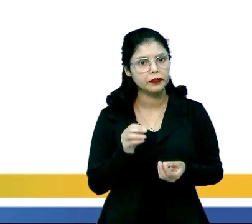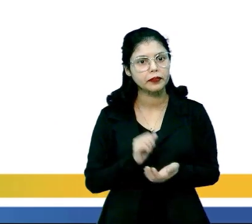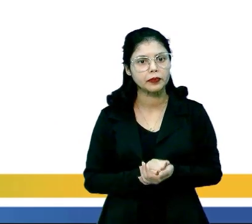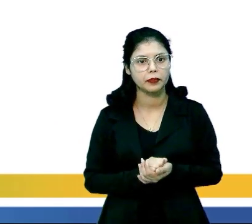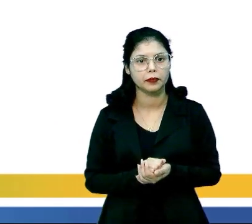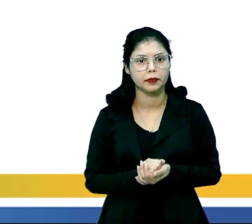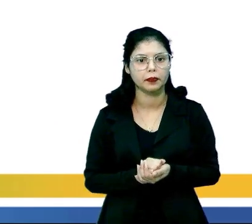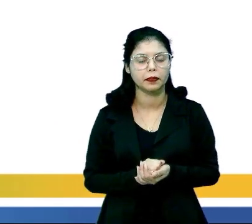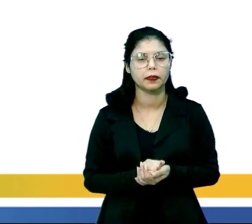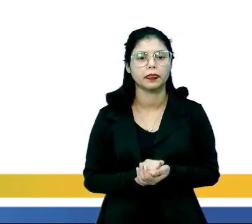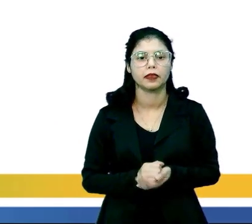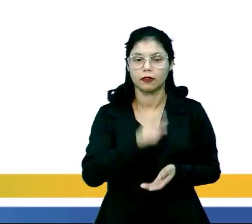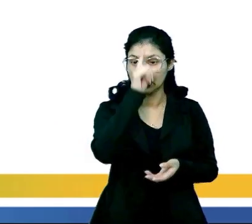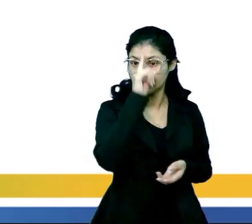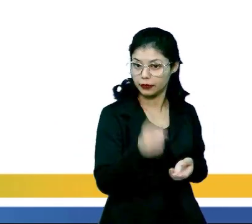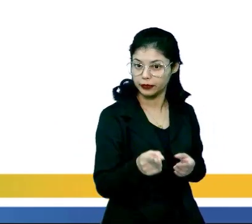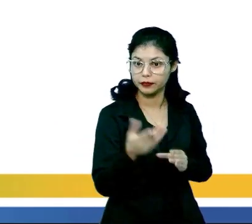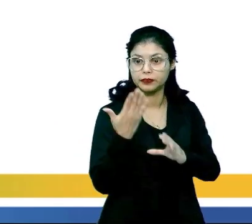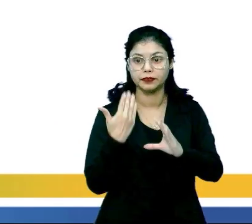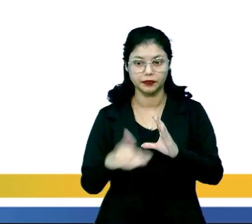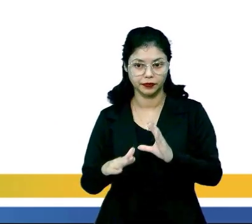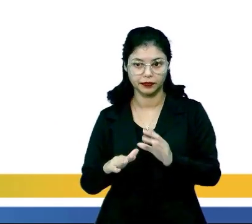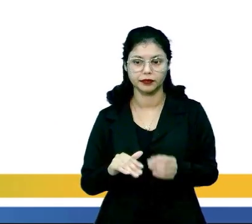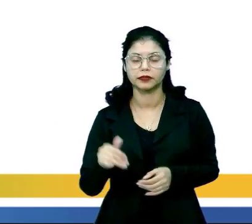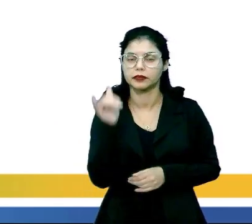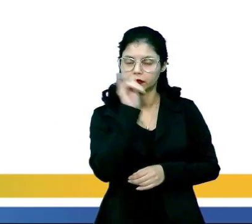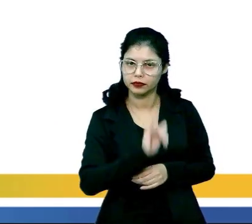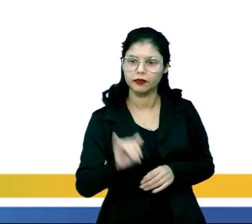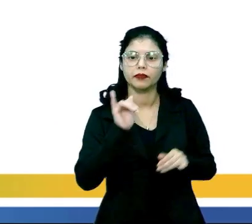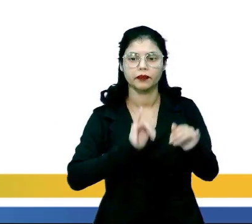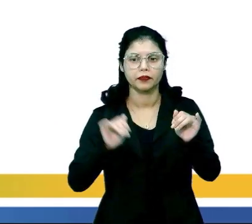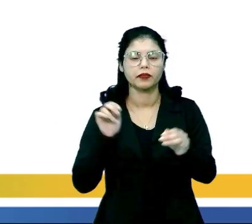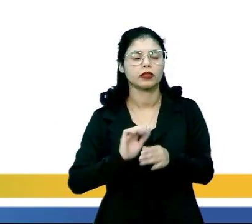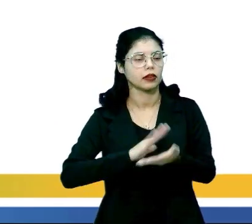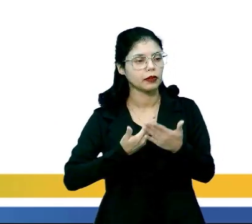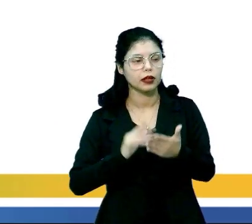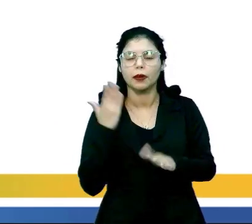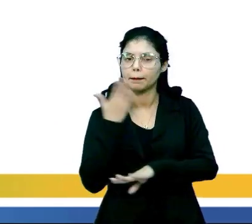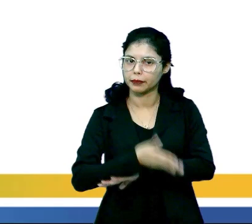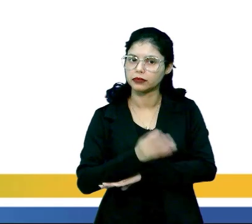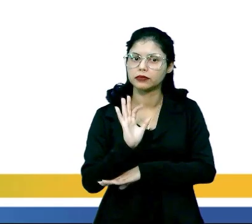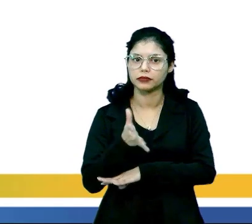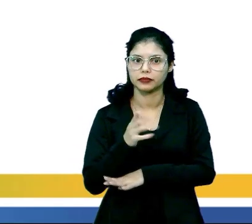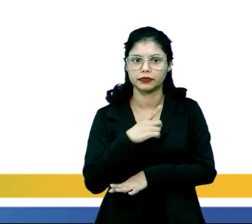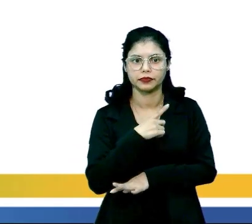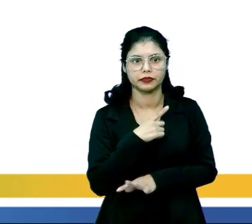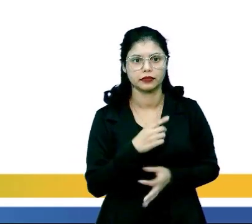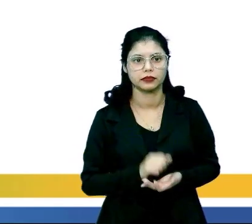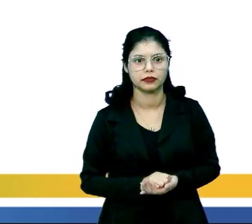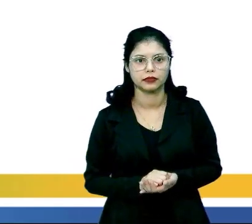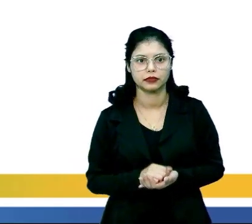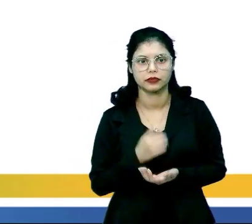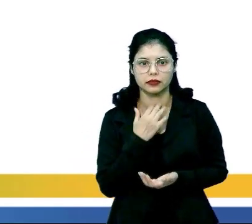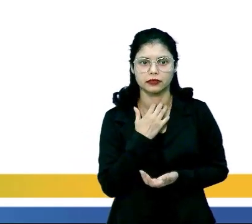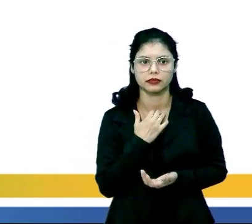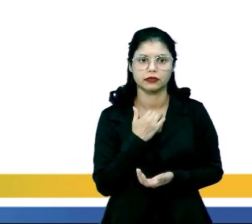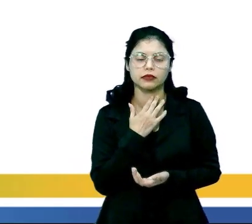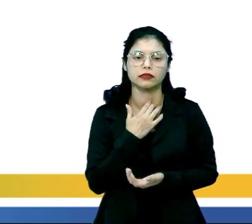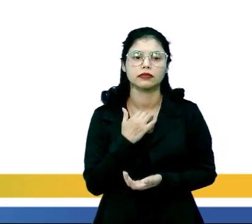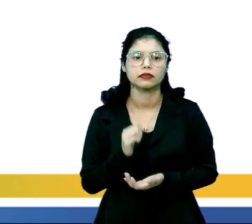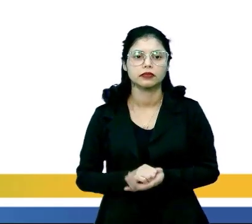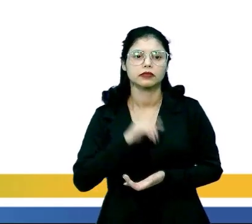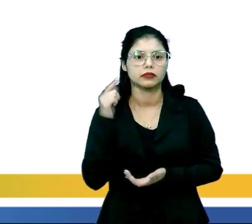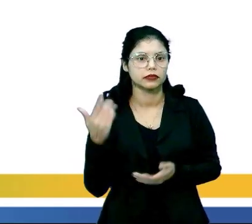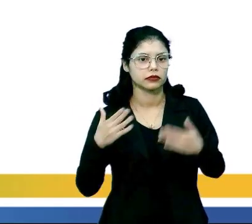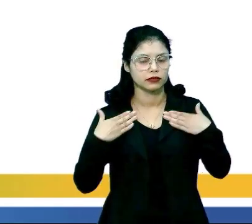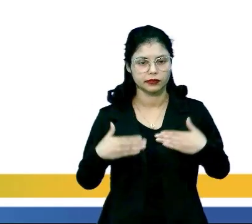porque ele é o que manda, né? Depois que a informação foi interpretada, já passou por ele. Então, já descartaria a B e a D de cara.